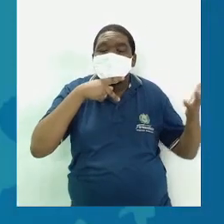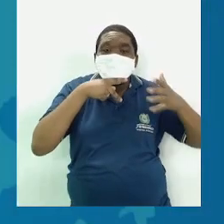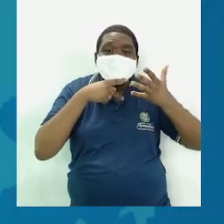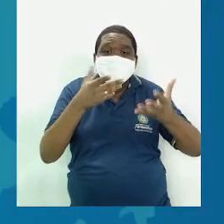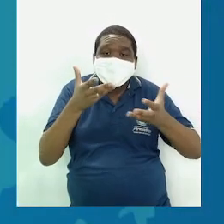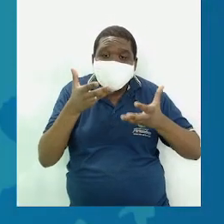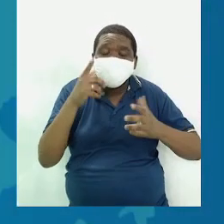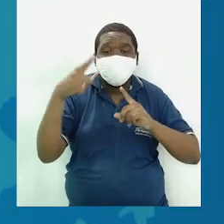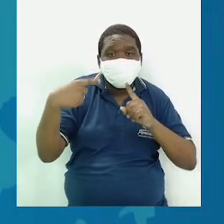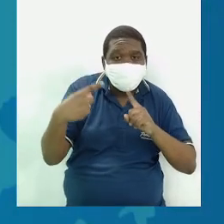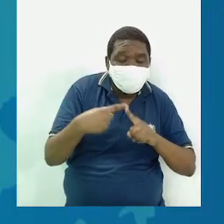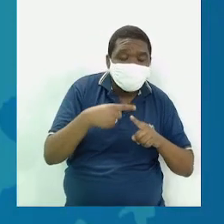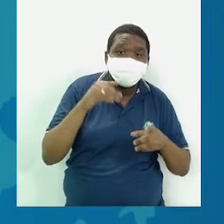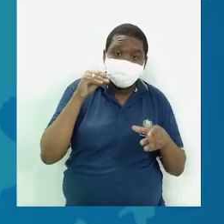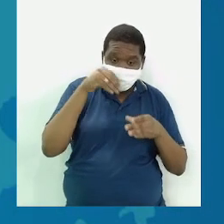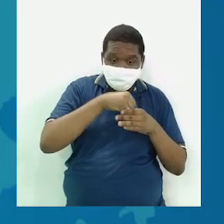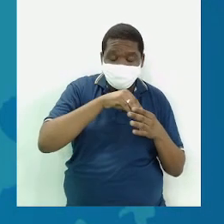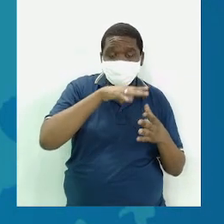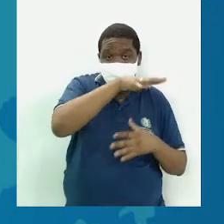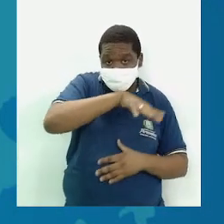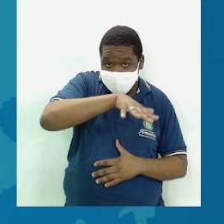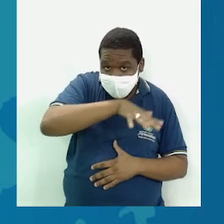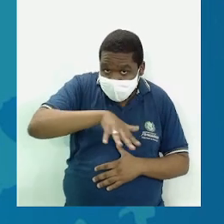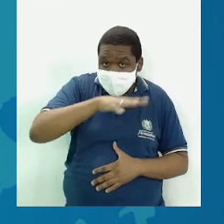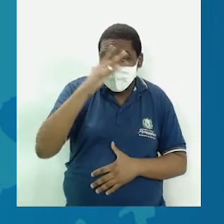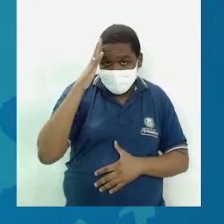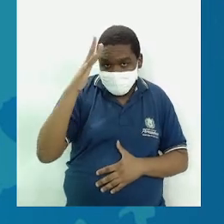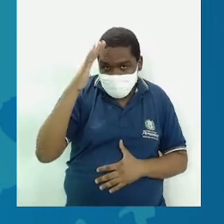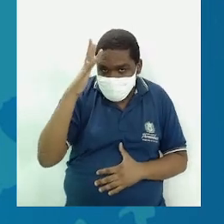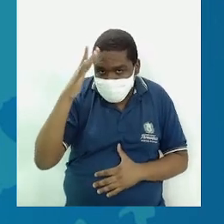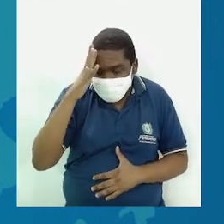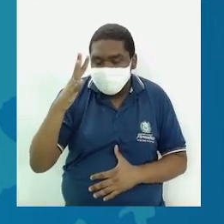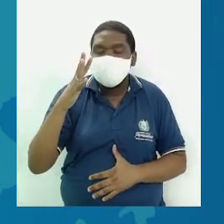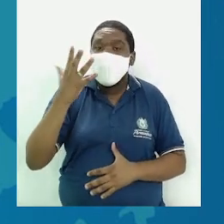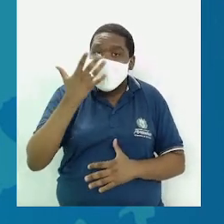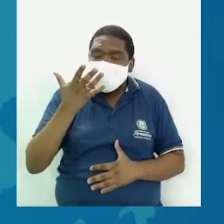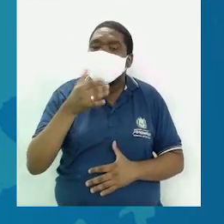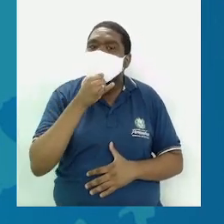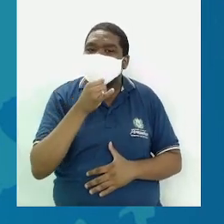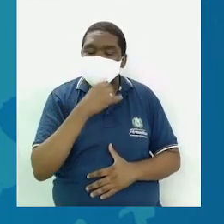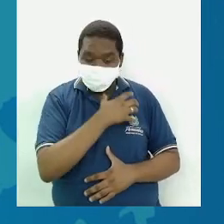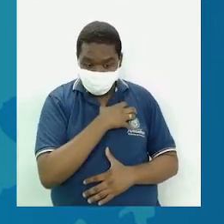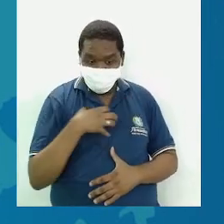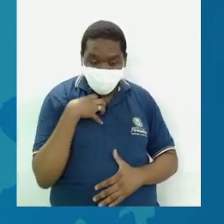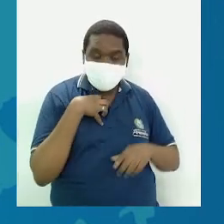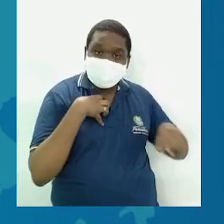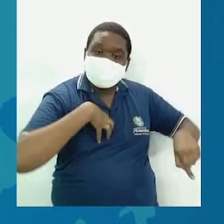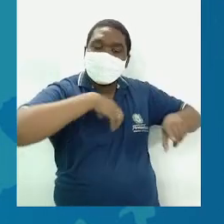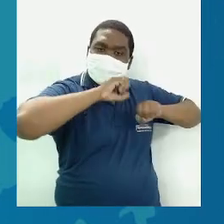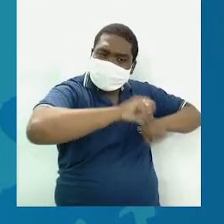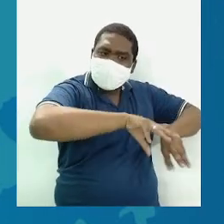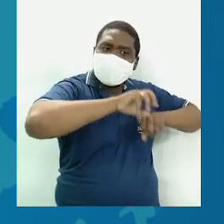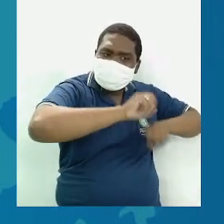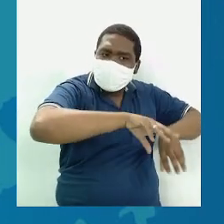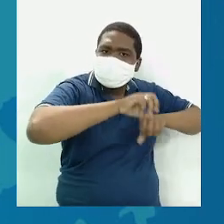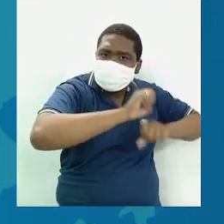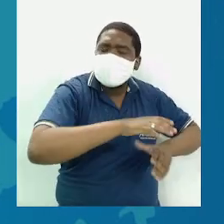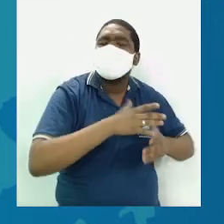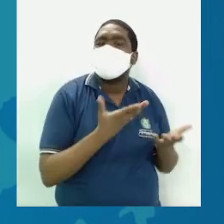mundo filosófico a imagem de Sócrates, certo? Ele começa a